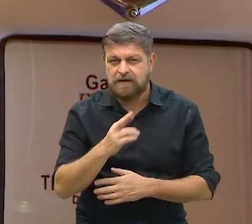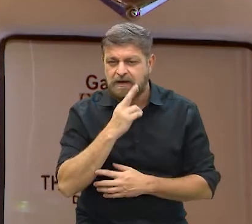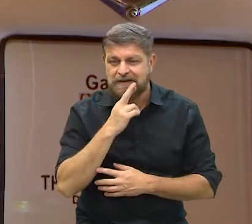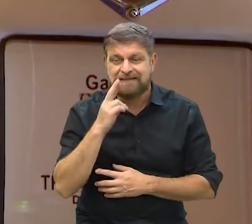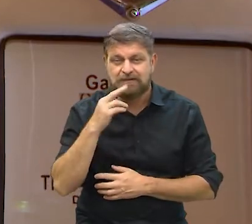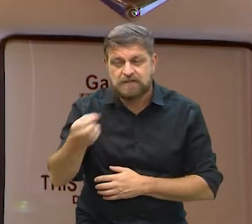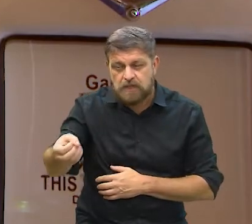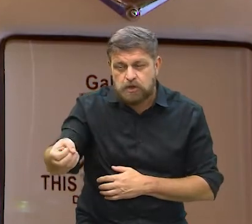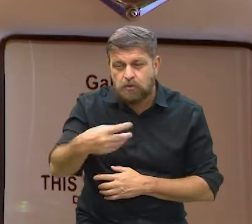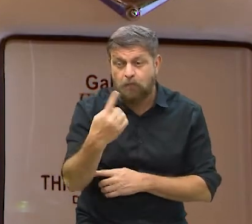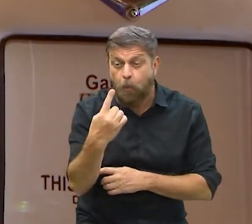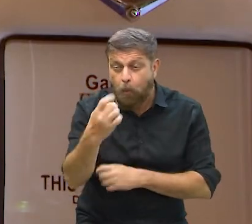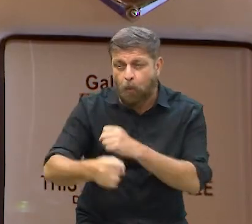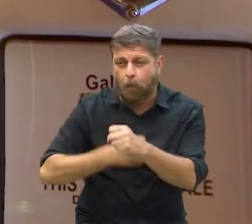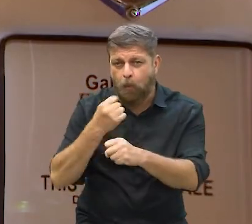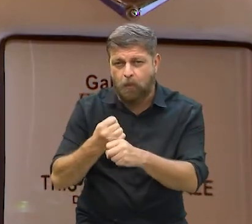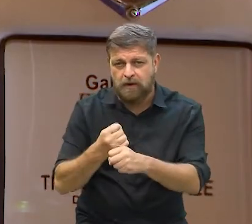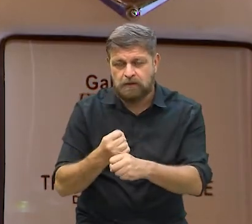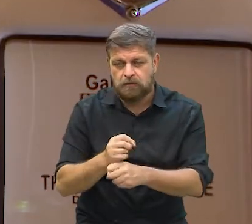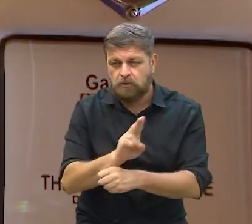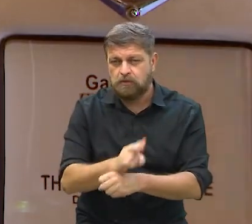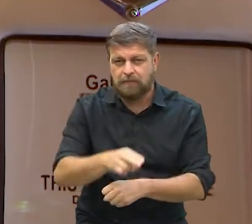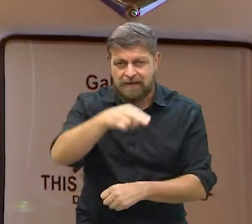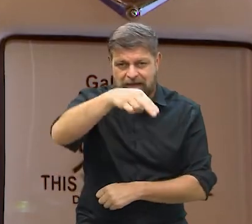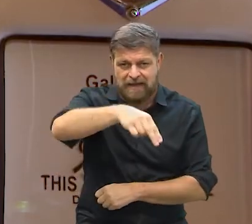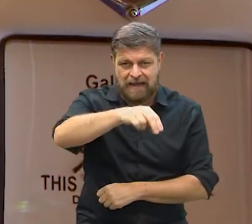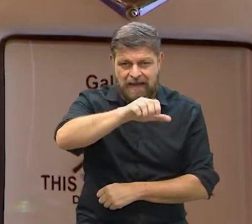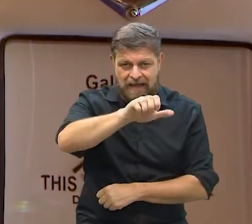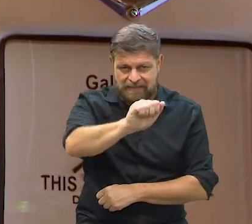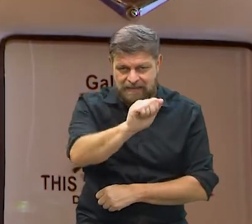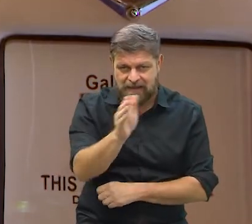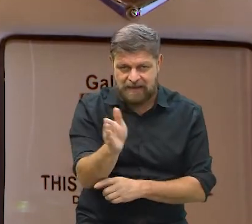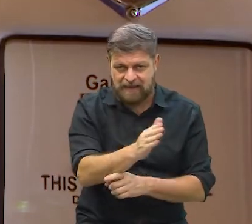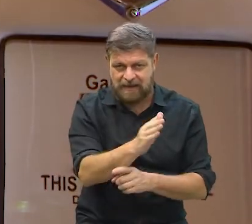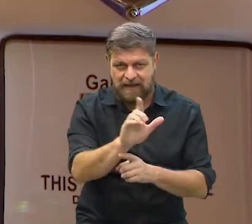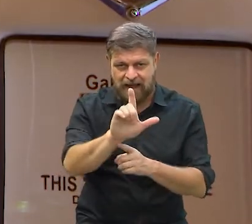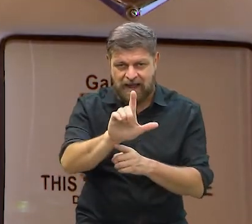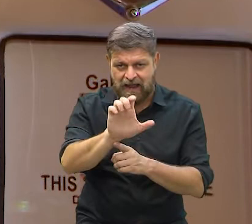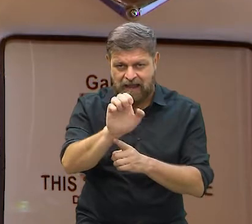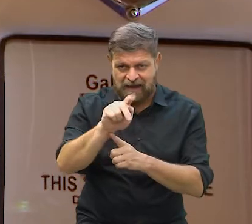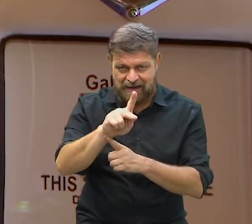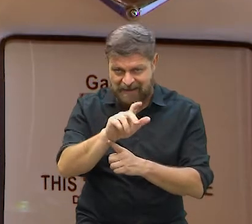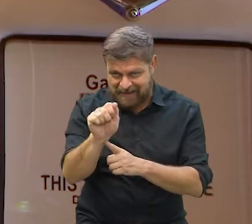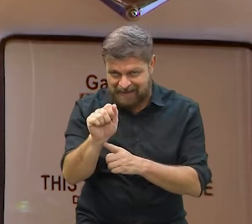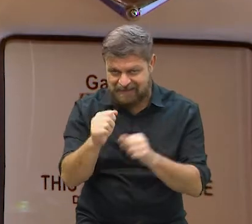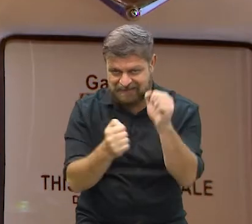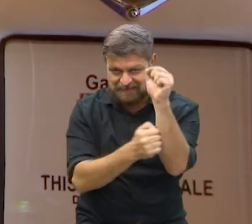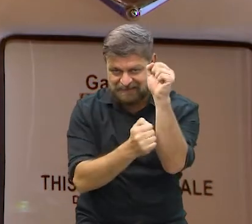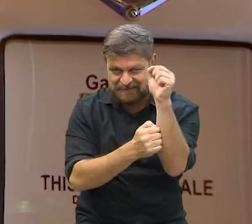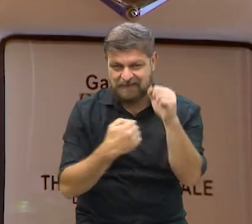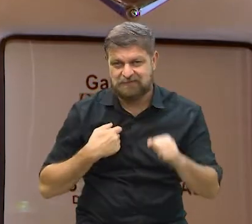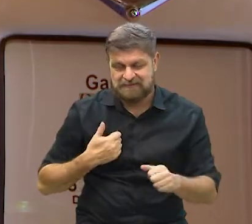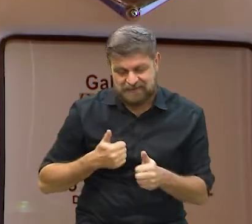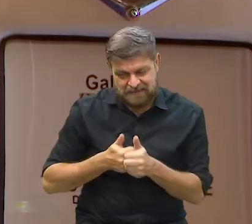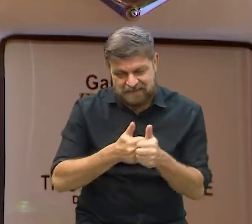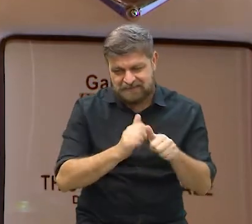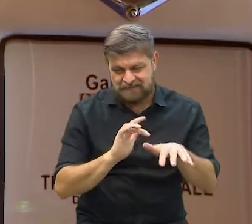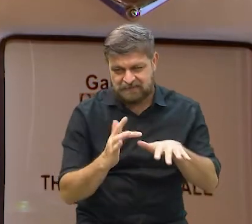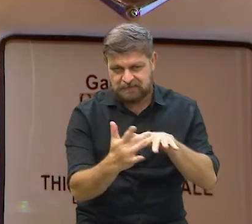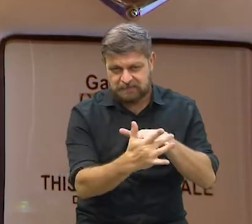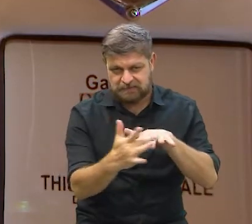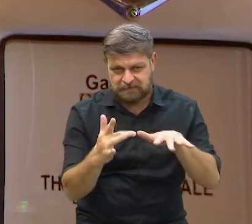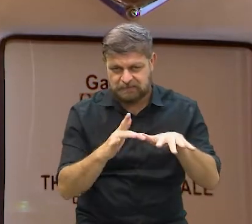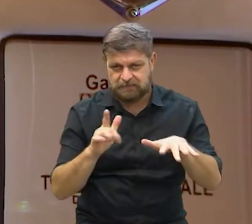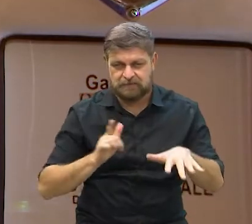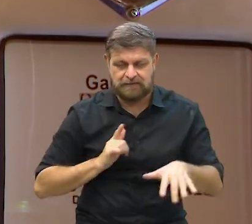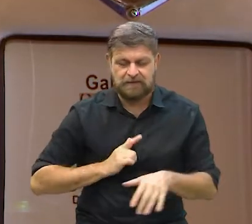mais novo, tem um ano, que se chama Na Lenha Steakhouse. Né? Então, se vocês quiserem seguir nós nas redes sociais, a gente está lá Na